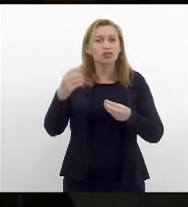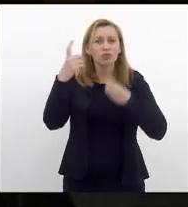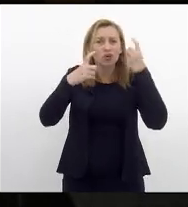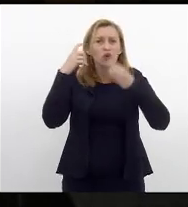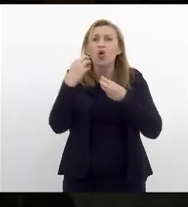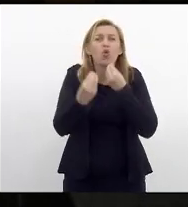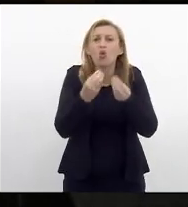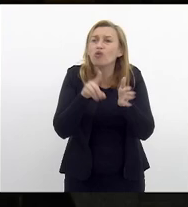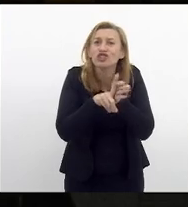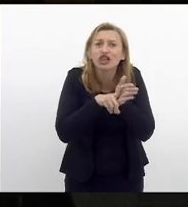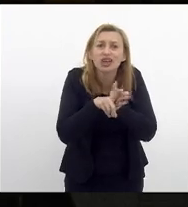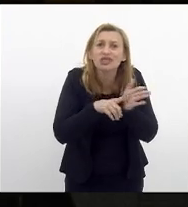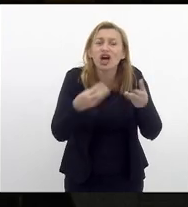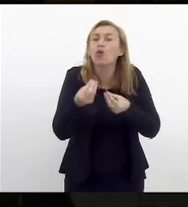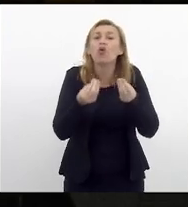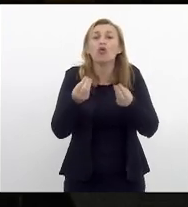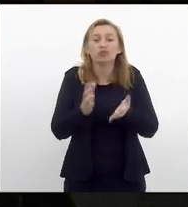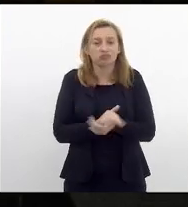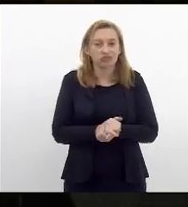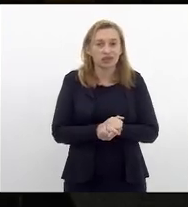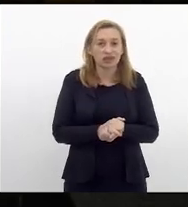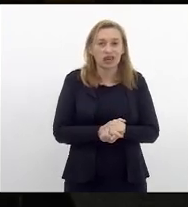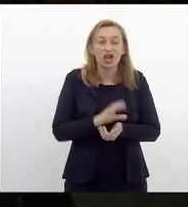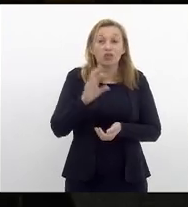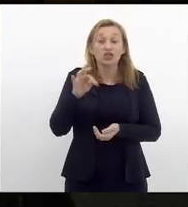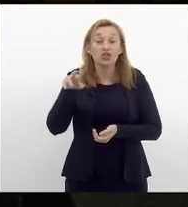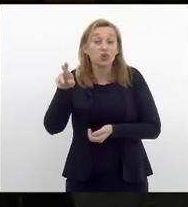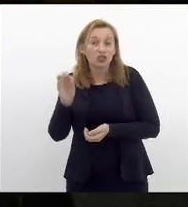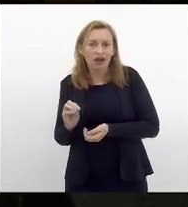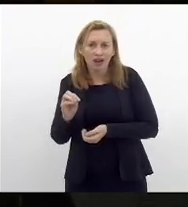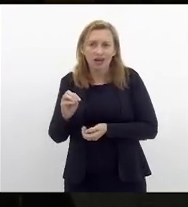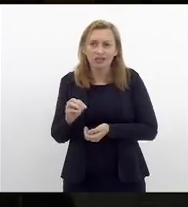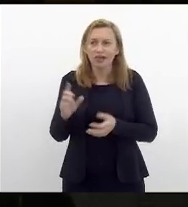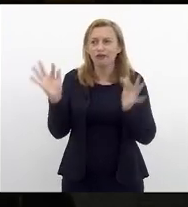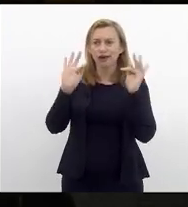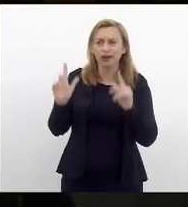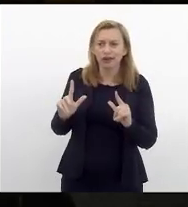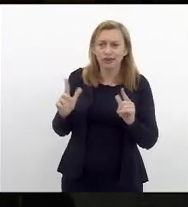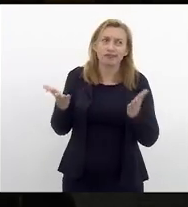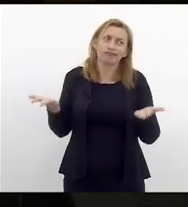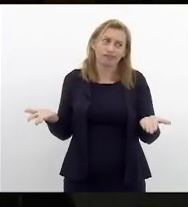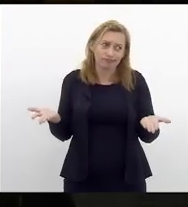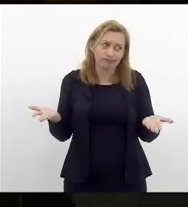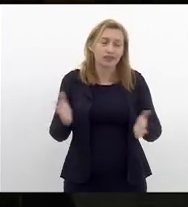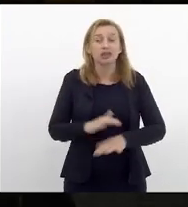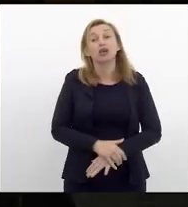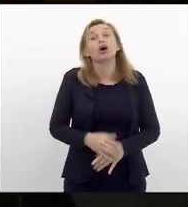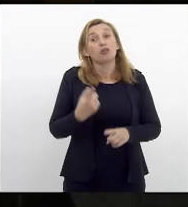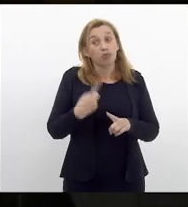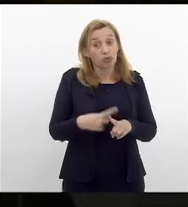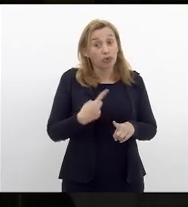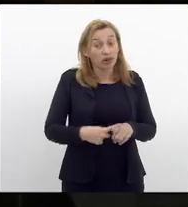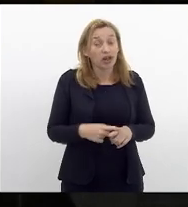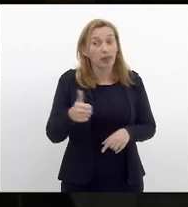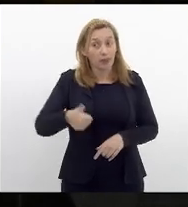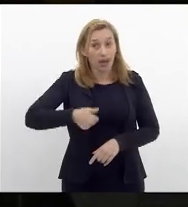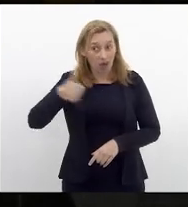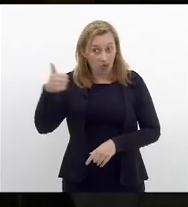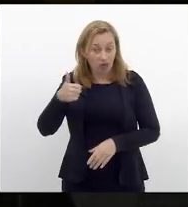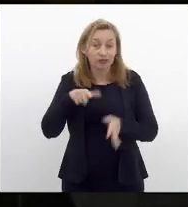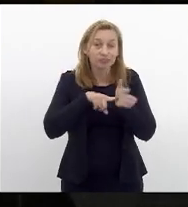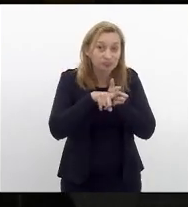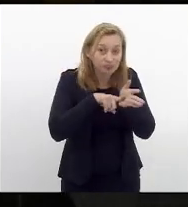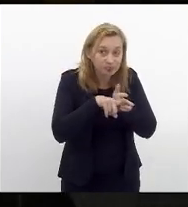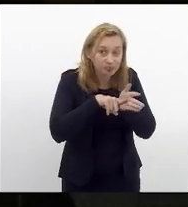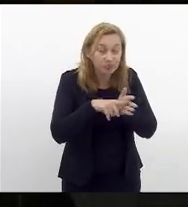vai fiscalizar? Nem as concessionárias devem estar satisfeitas com isso, as novas. Porque é melhor ter uma